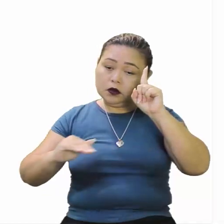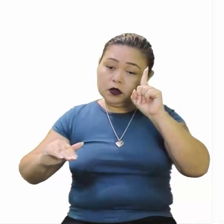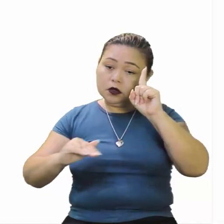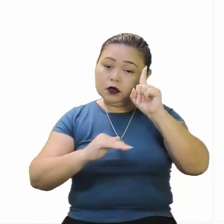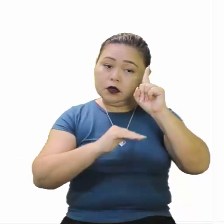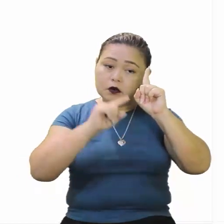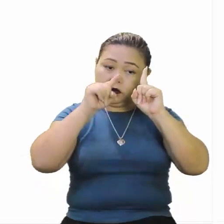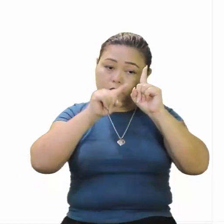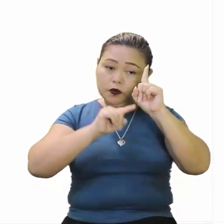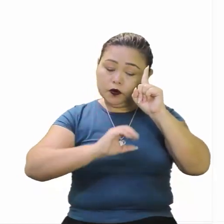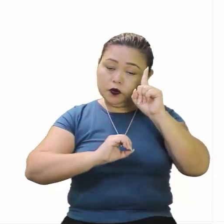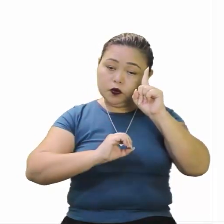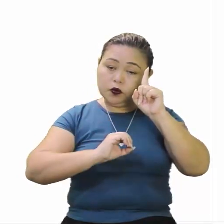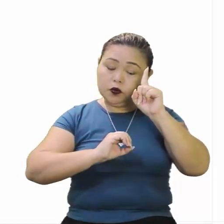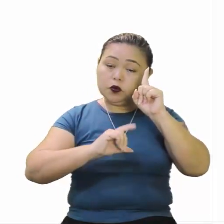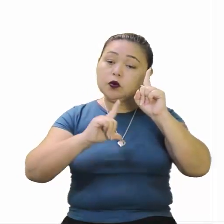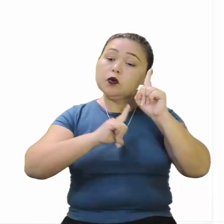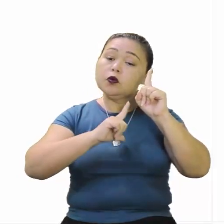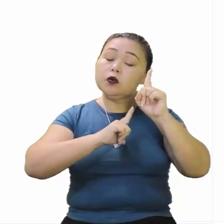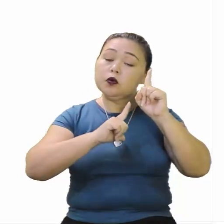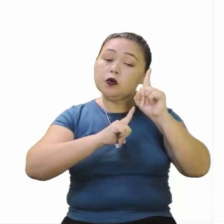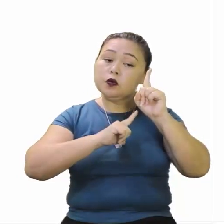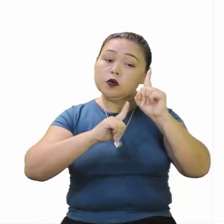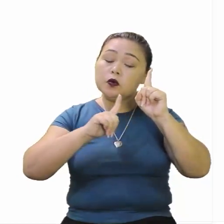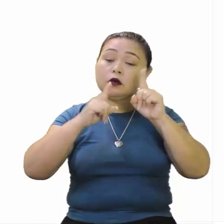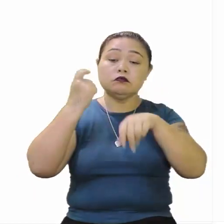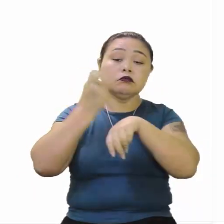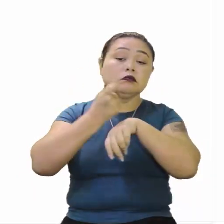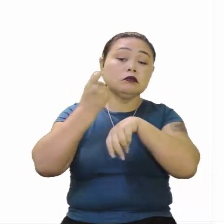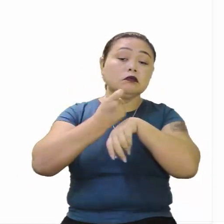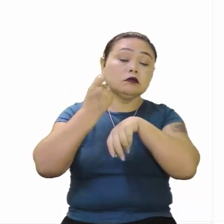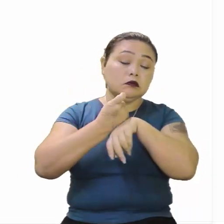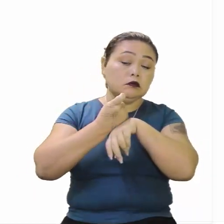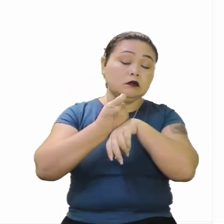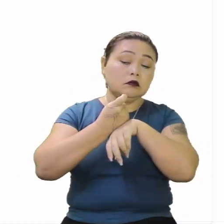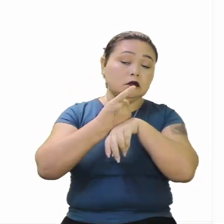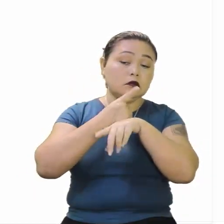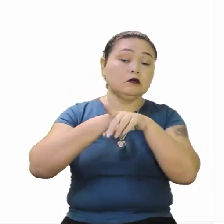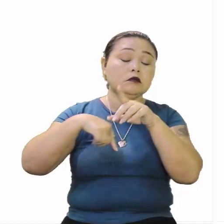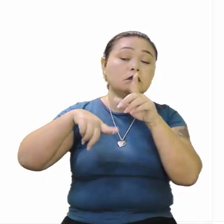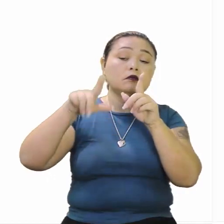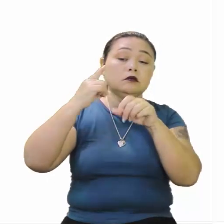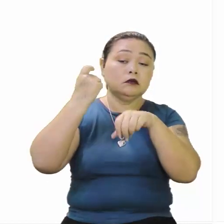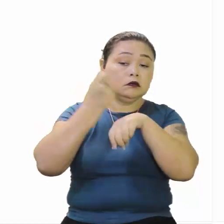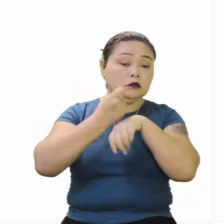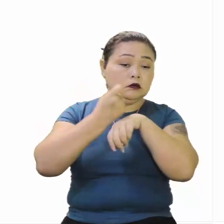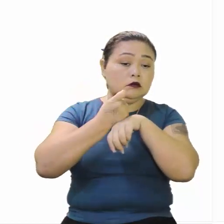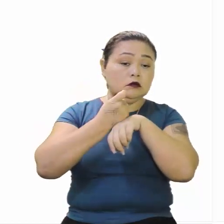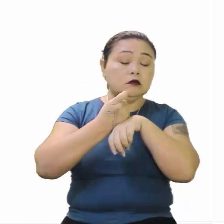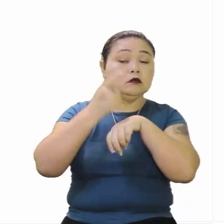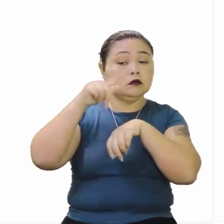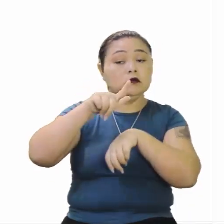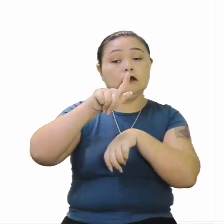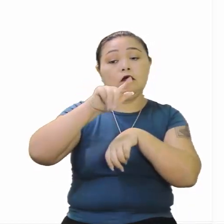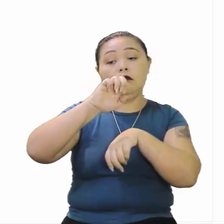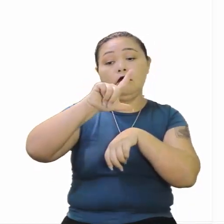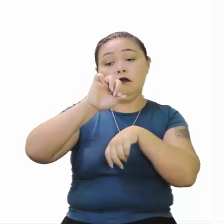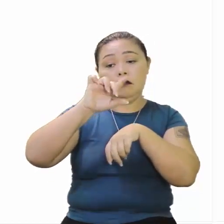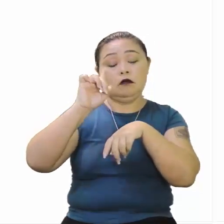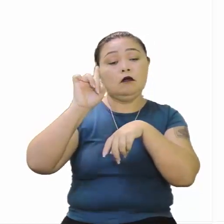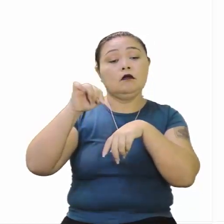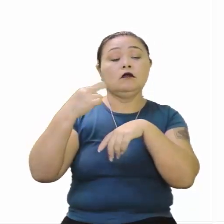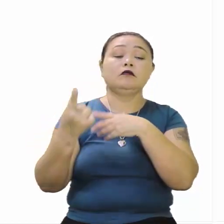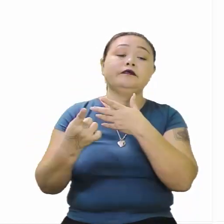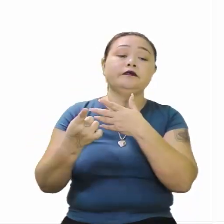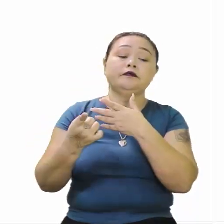temperatura 0, nós temos a fase sólida, né? Nós temos a fase sólida através